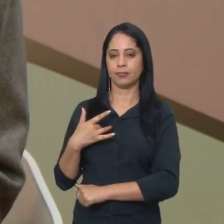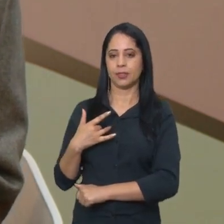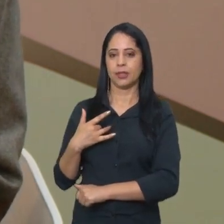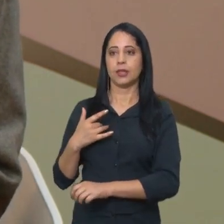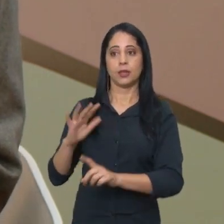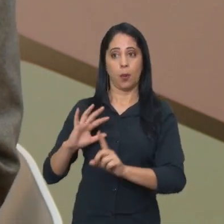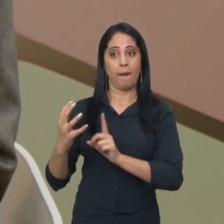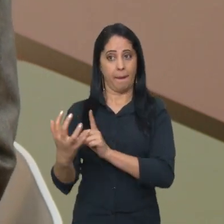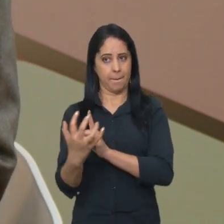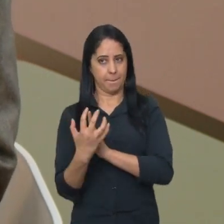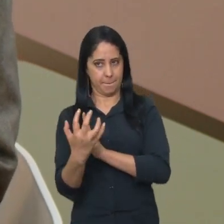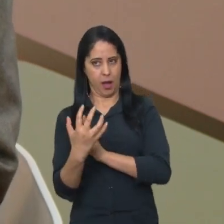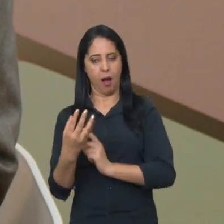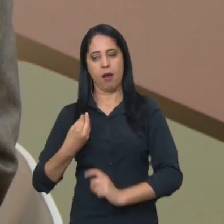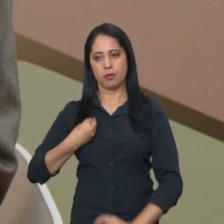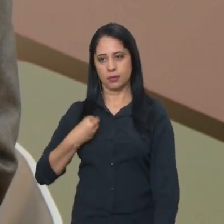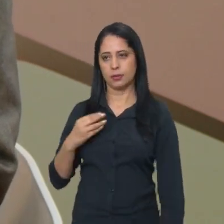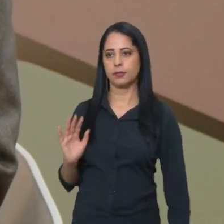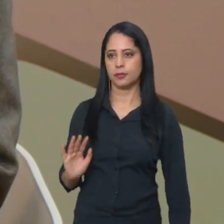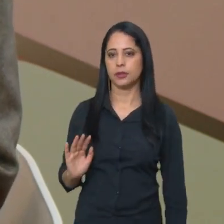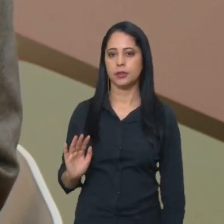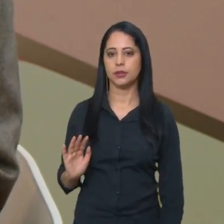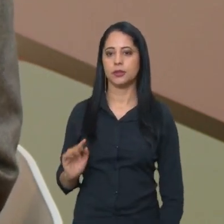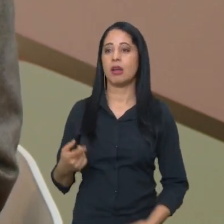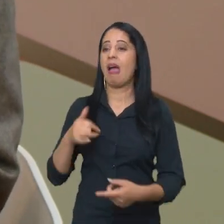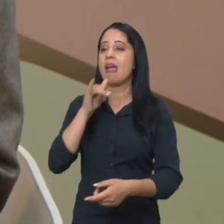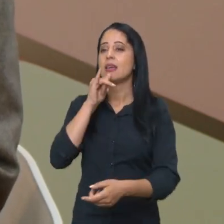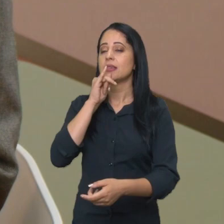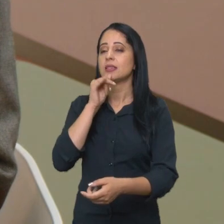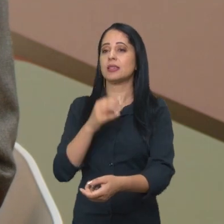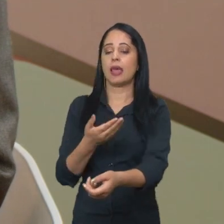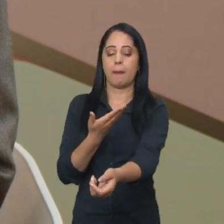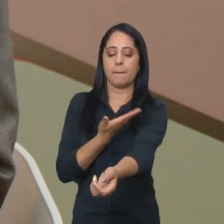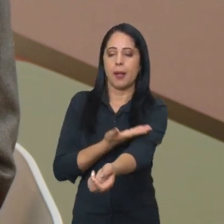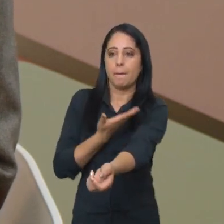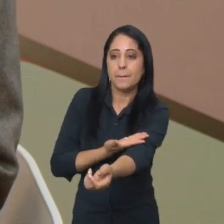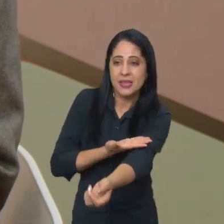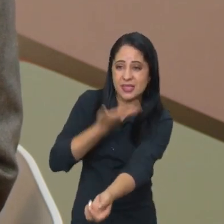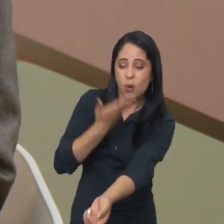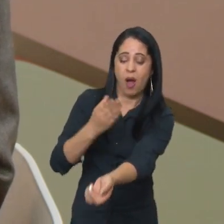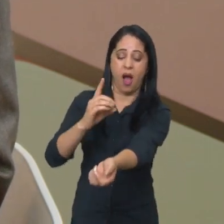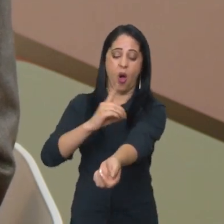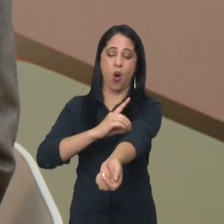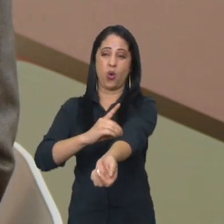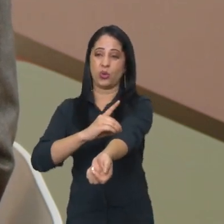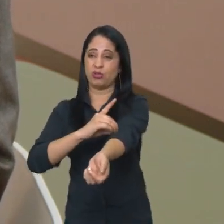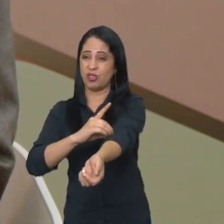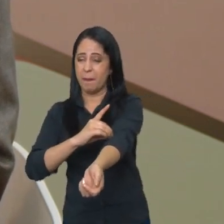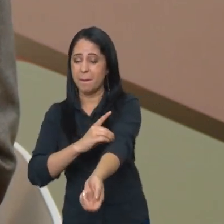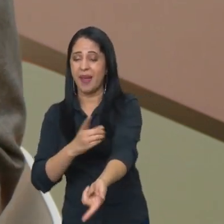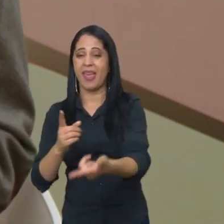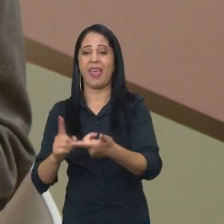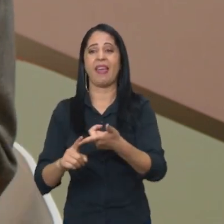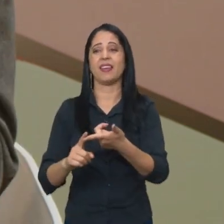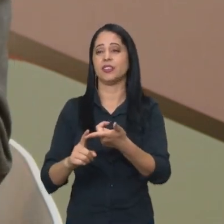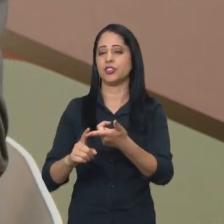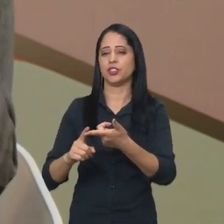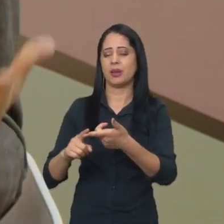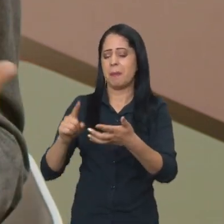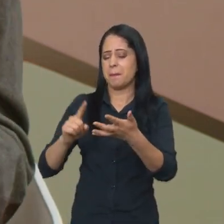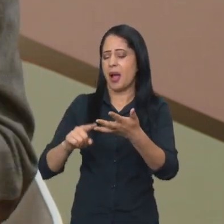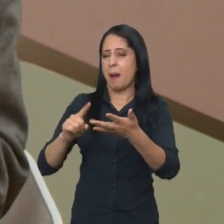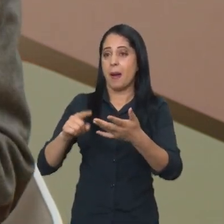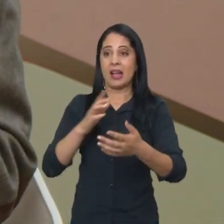tem impacto, porque a hipertensão, o diabetes, a dislipidemia, esses cuidados